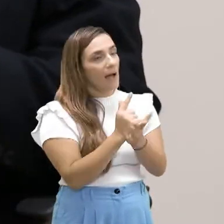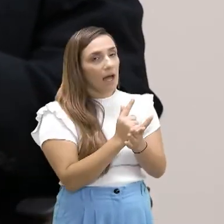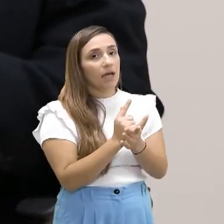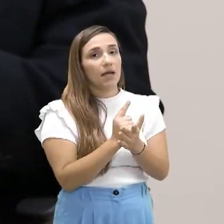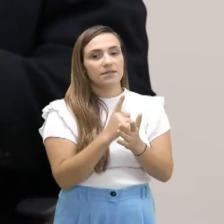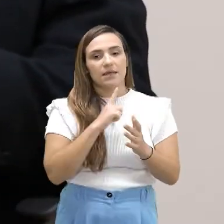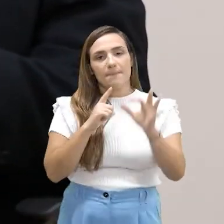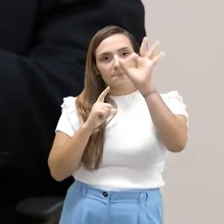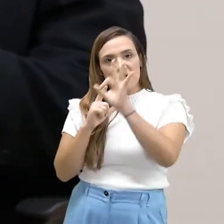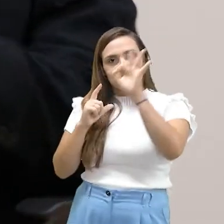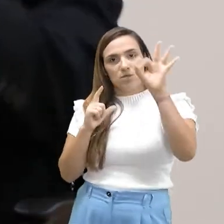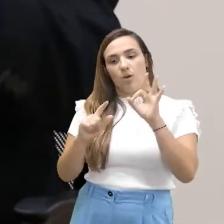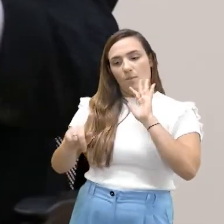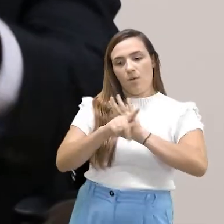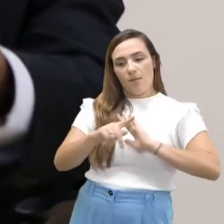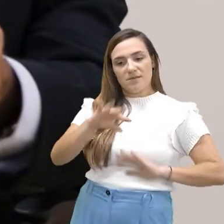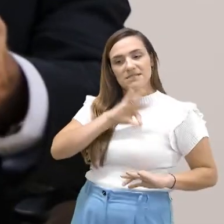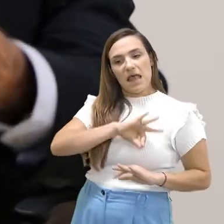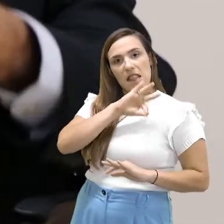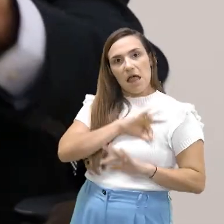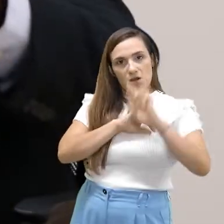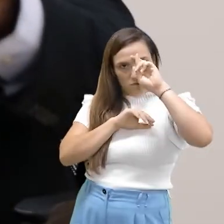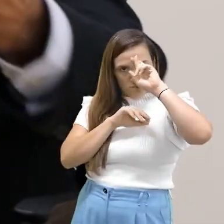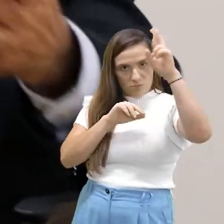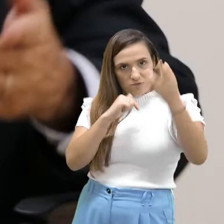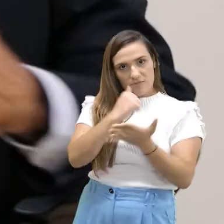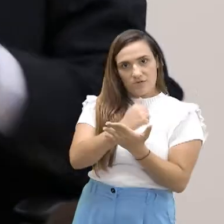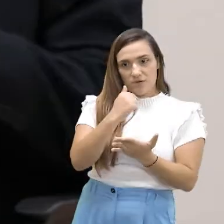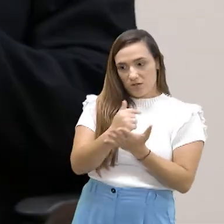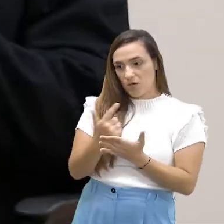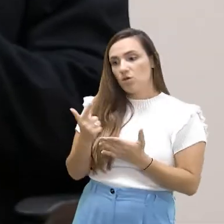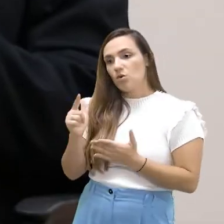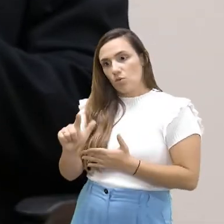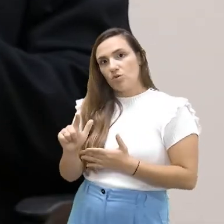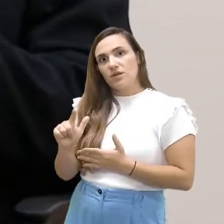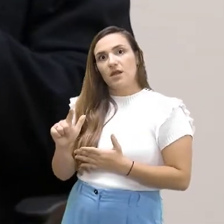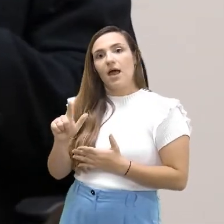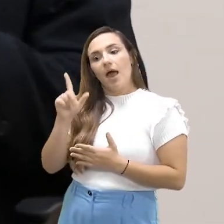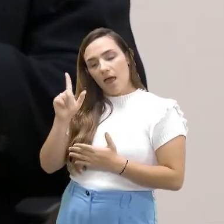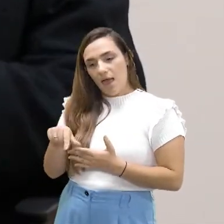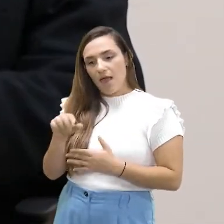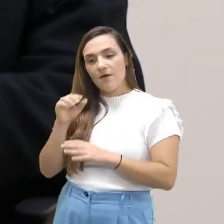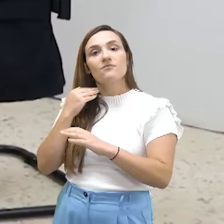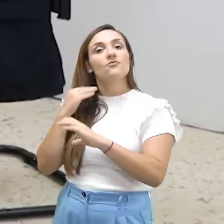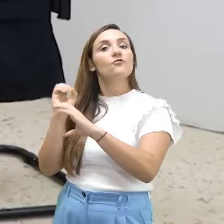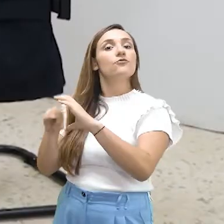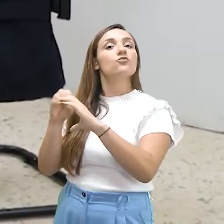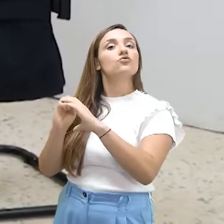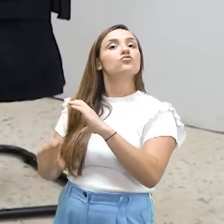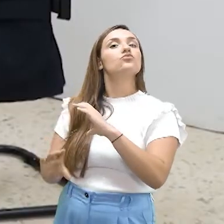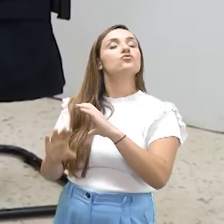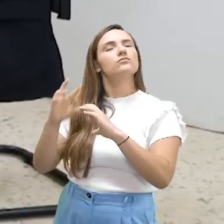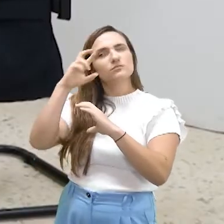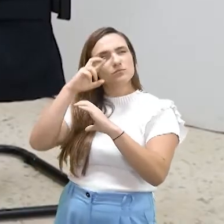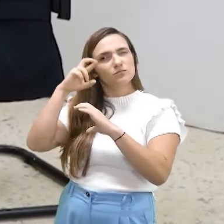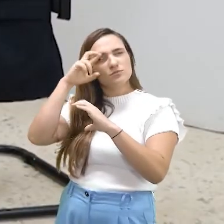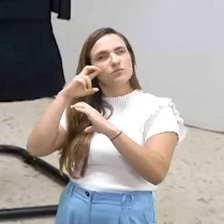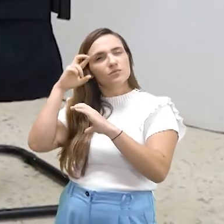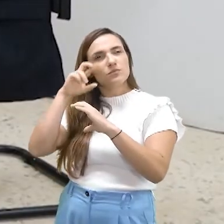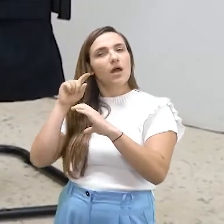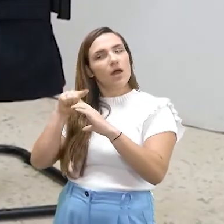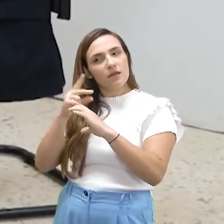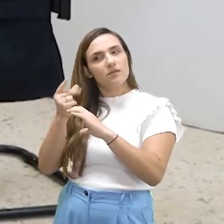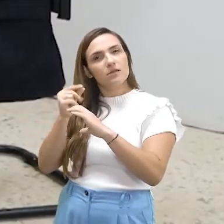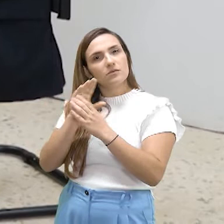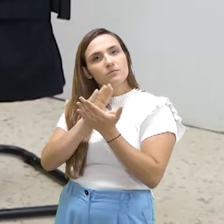judiciário, através da corregedoria, possa exatamente fiscalizar toda a atividade cartorária. Este no